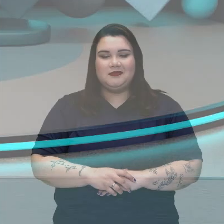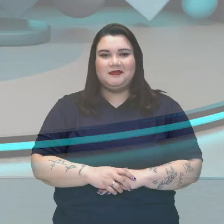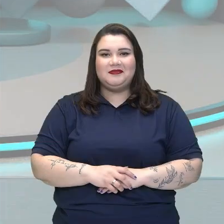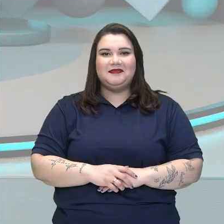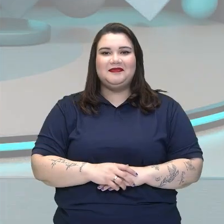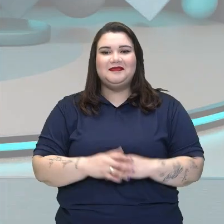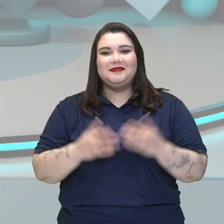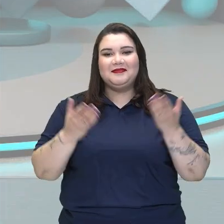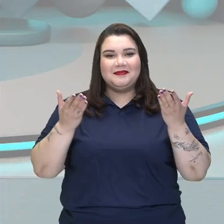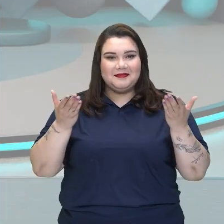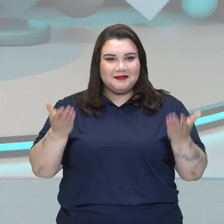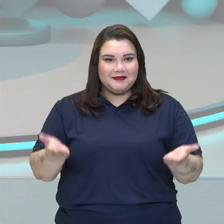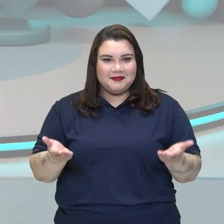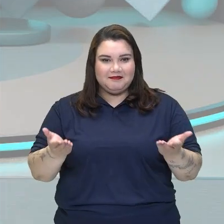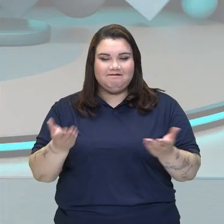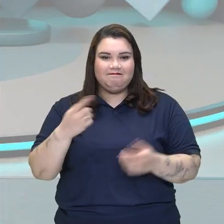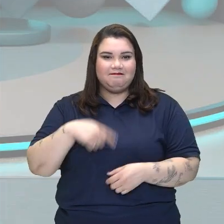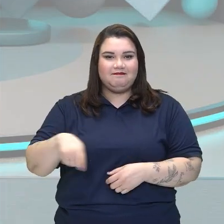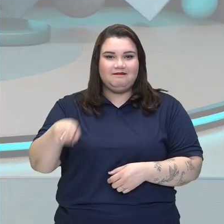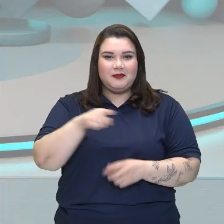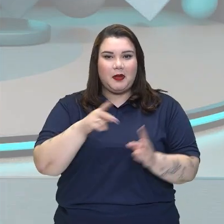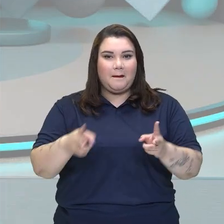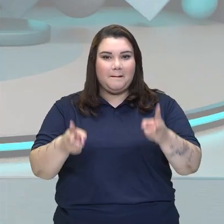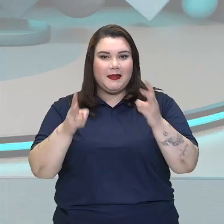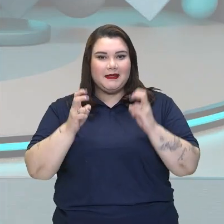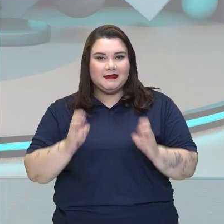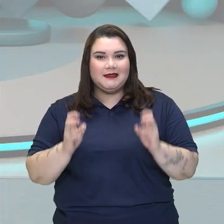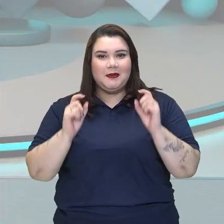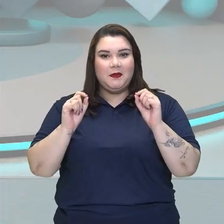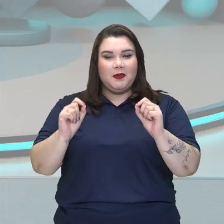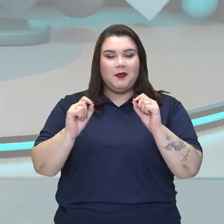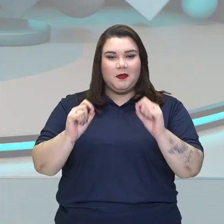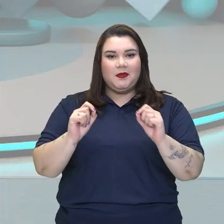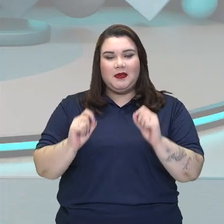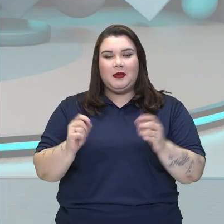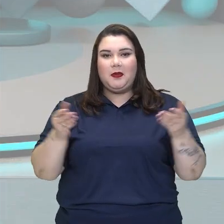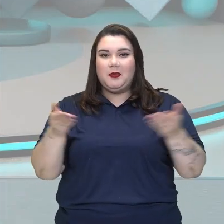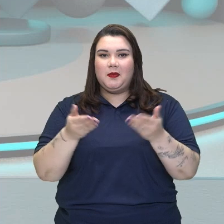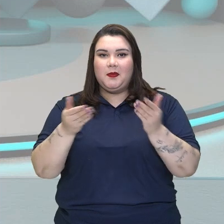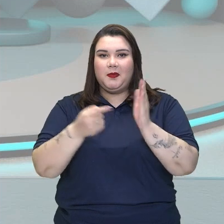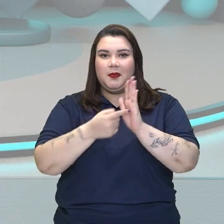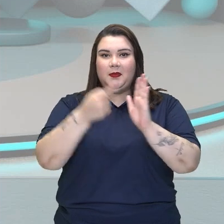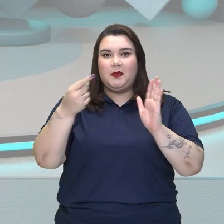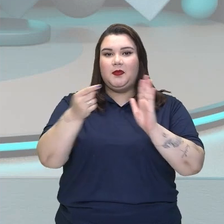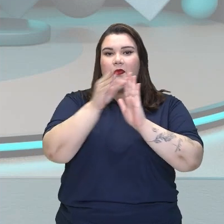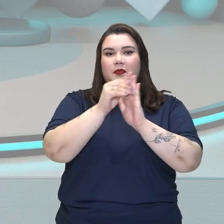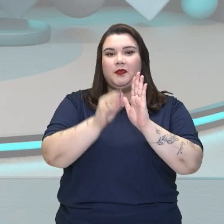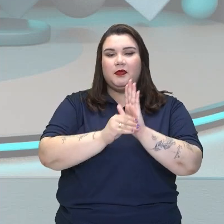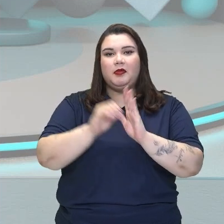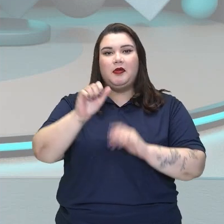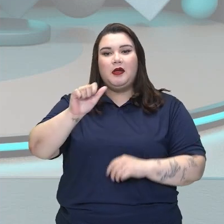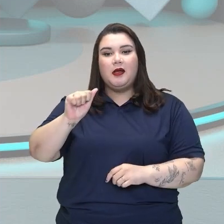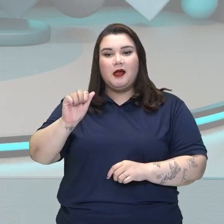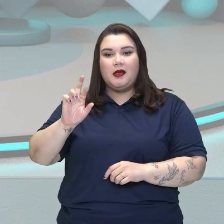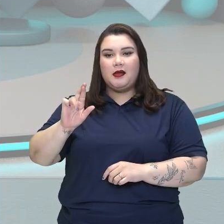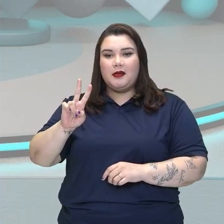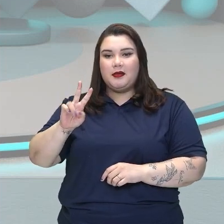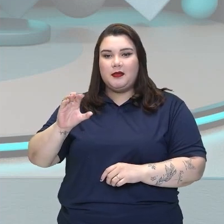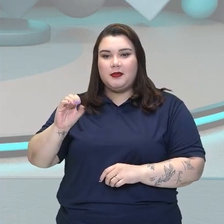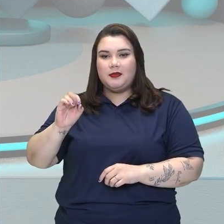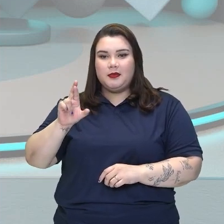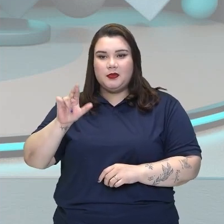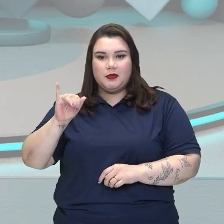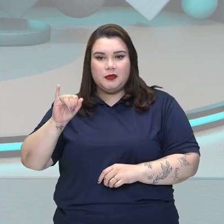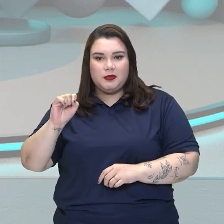Ok, então tá aí, ó, para vocês verem aí, ó, vamos falar sobre quem? O arvorismo. Mas, professor, o que é isso? Também conhecido